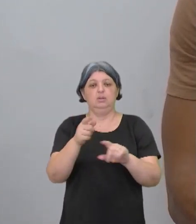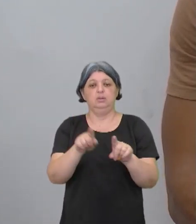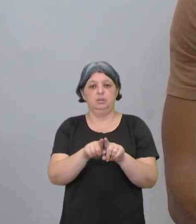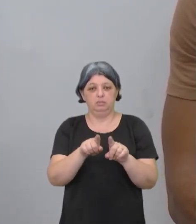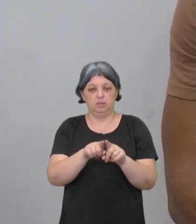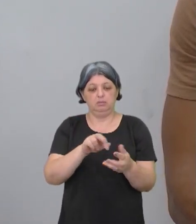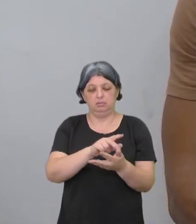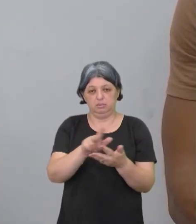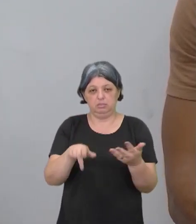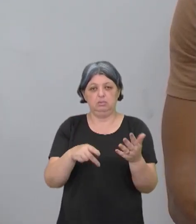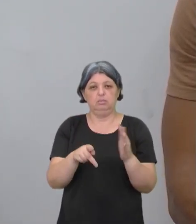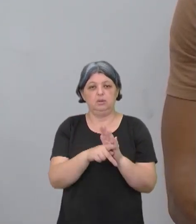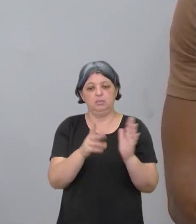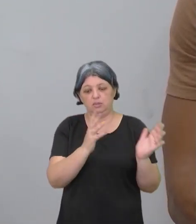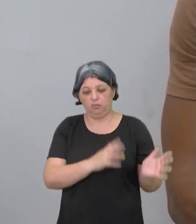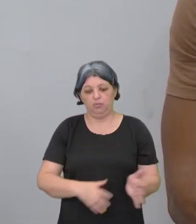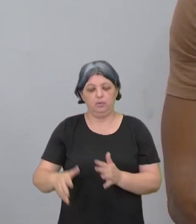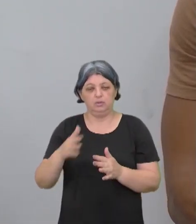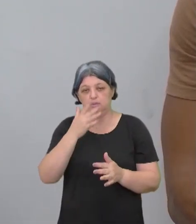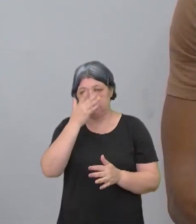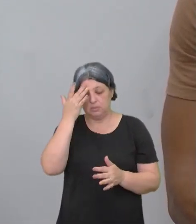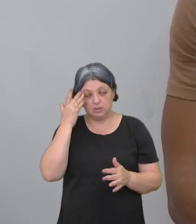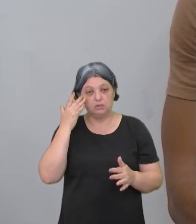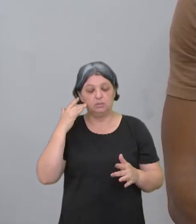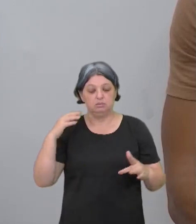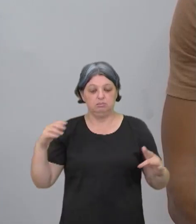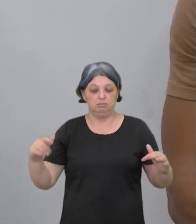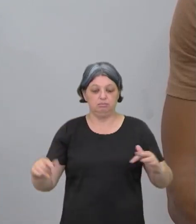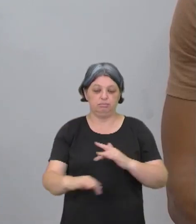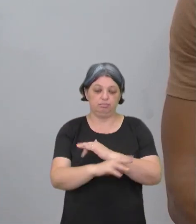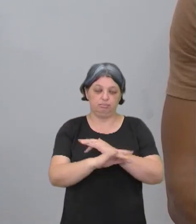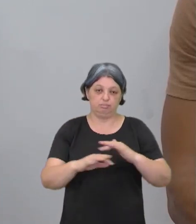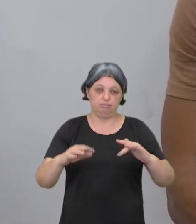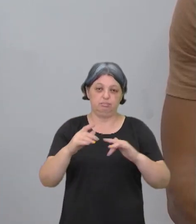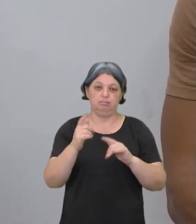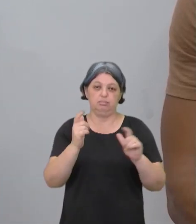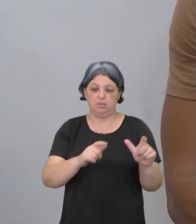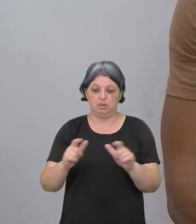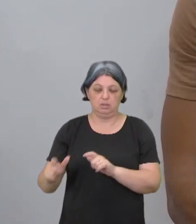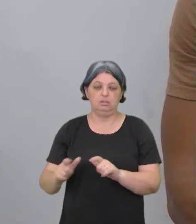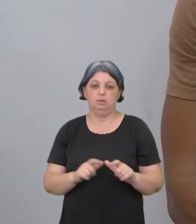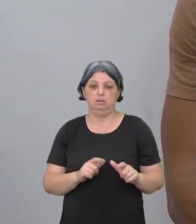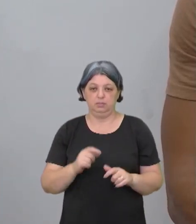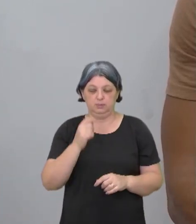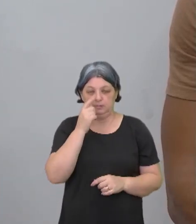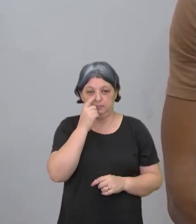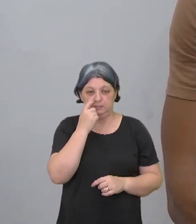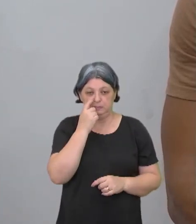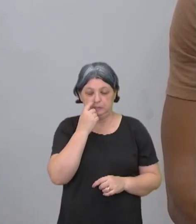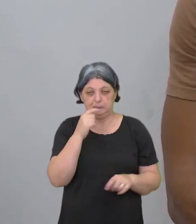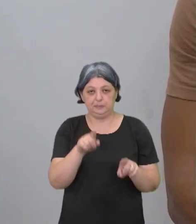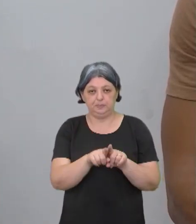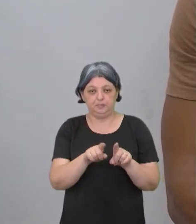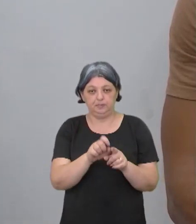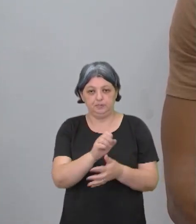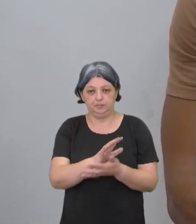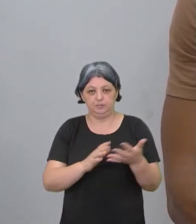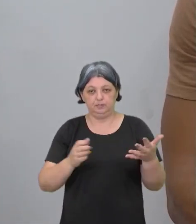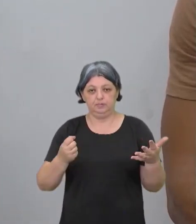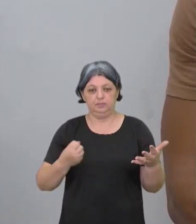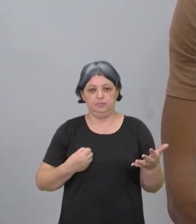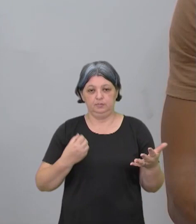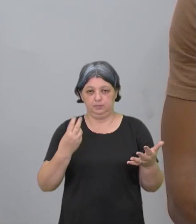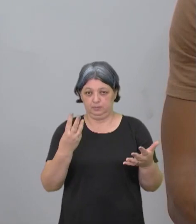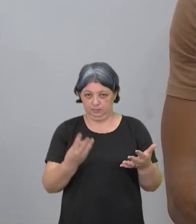também com que o fluxo de pessoas acabe se concentrando, às vezes, em outras áreas. A gente também, na atividade 3, a